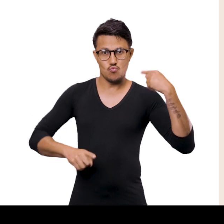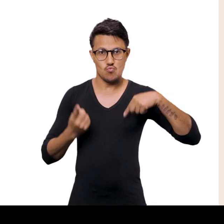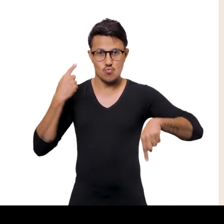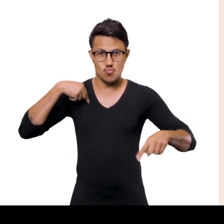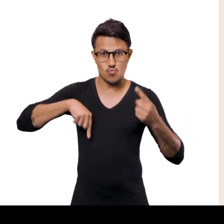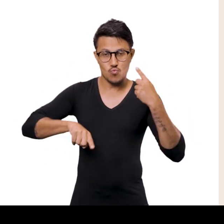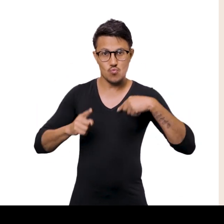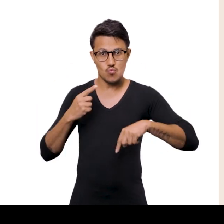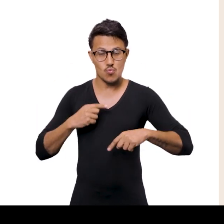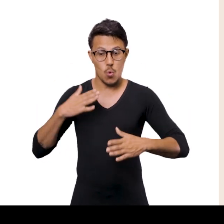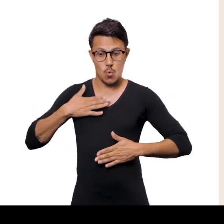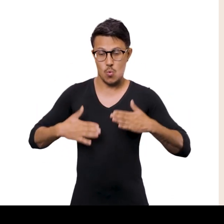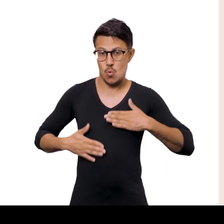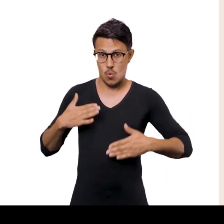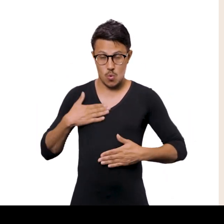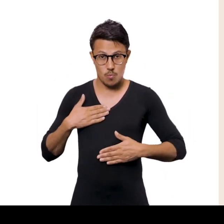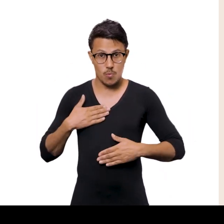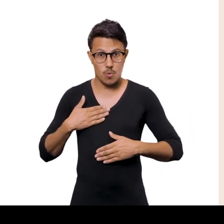e artérias.